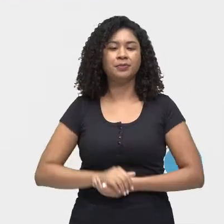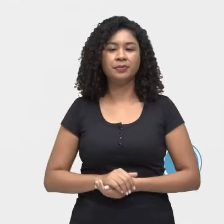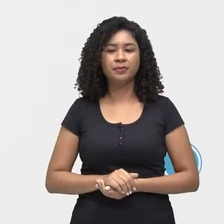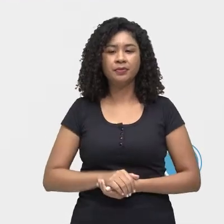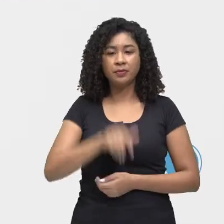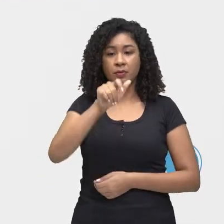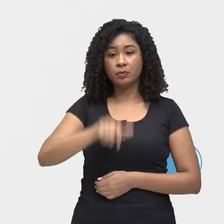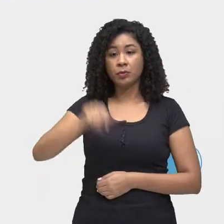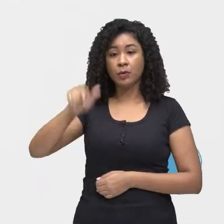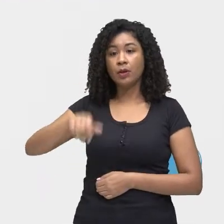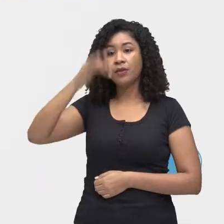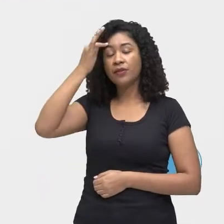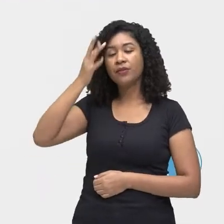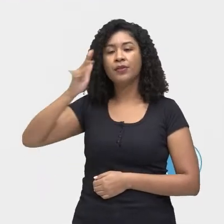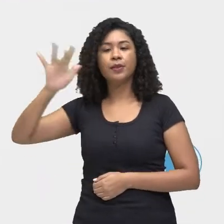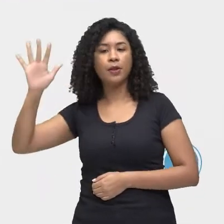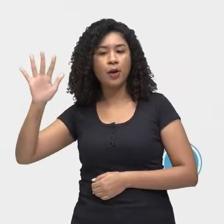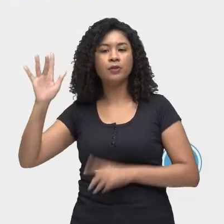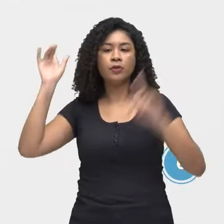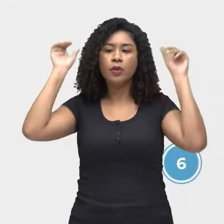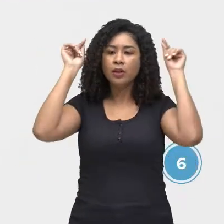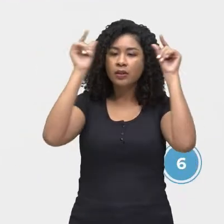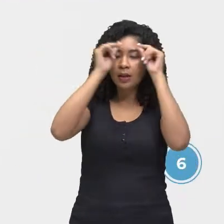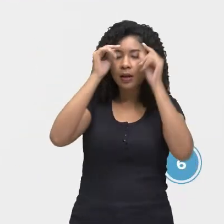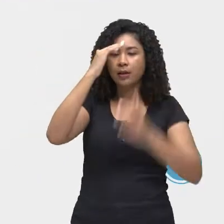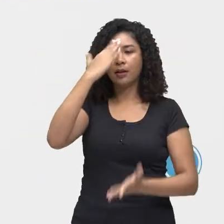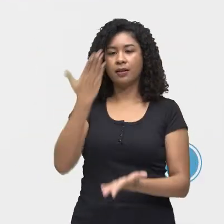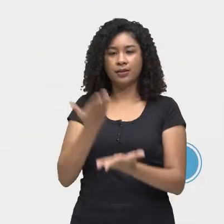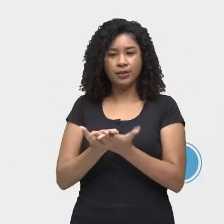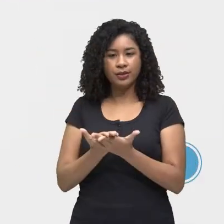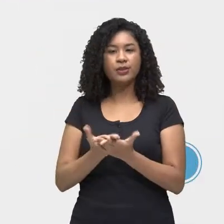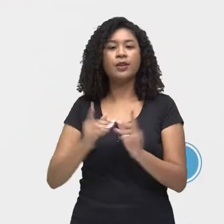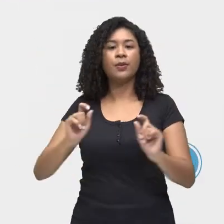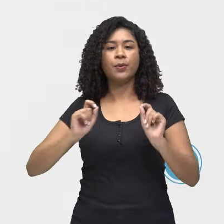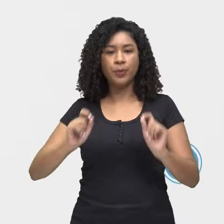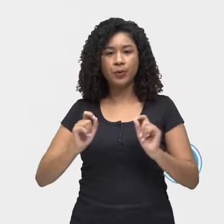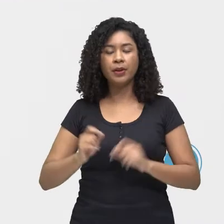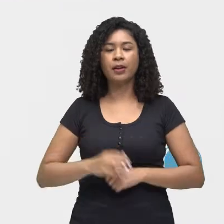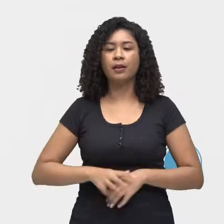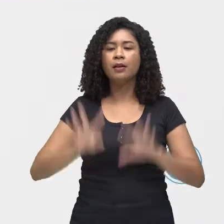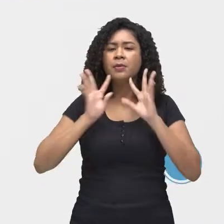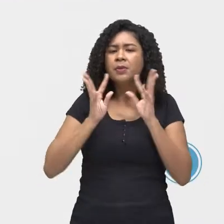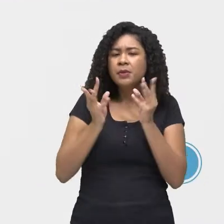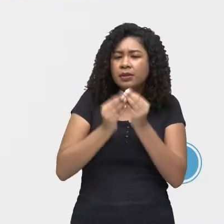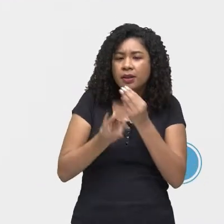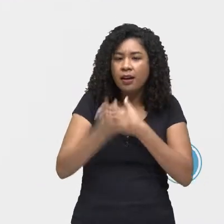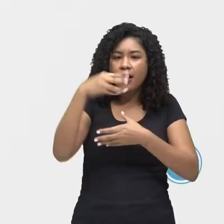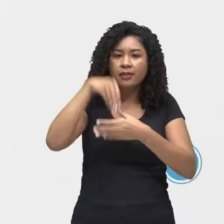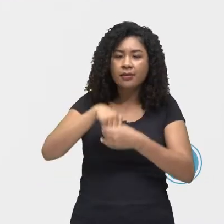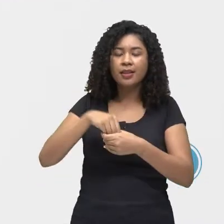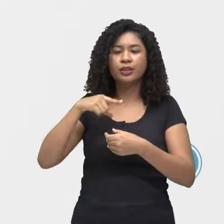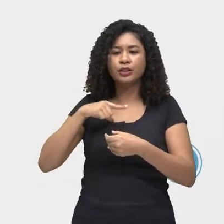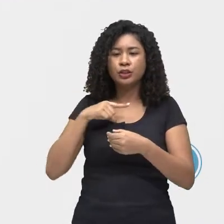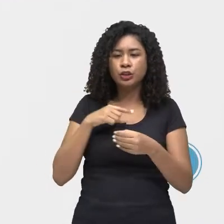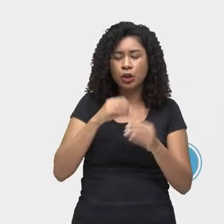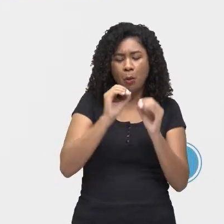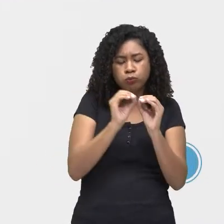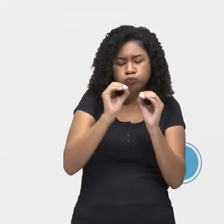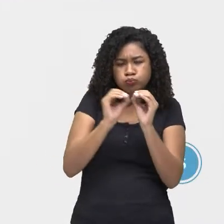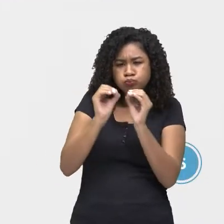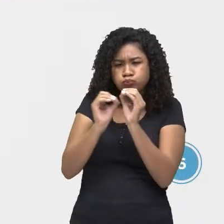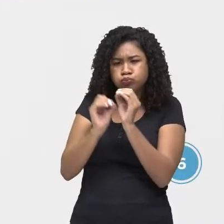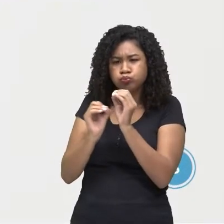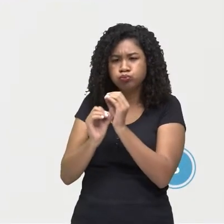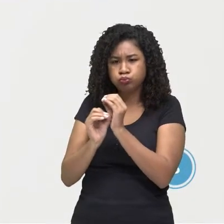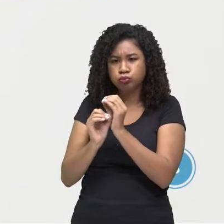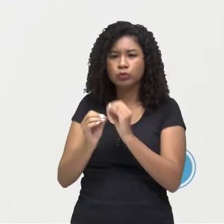que a matéria era formada por pequenas partes. Tales de Mileto acreditava que toda a matéria era formada